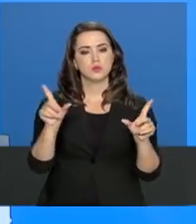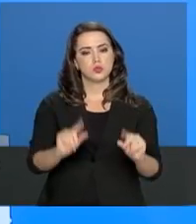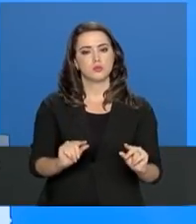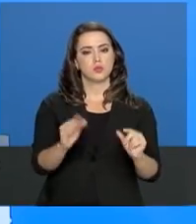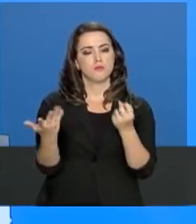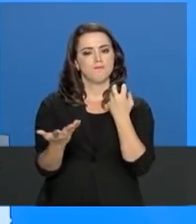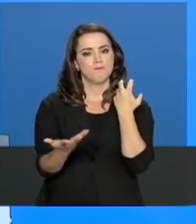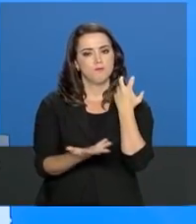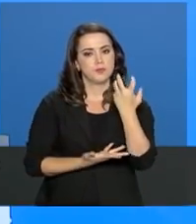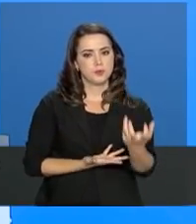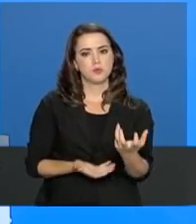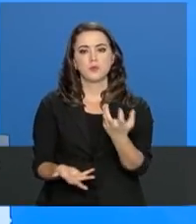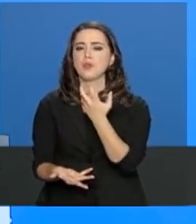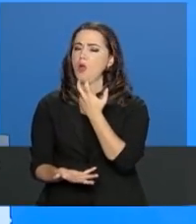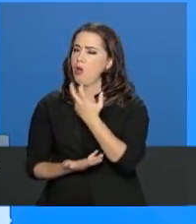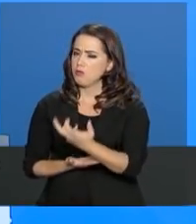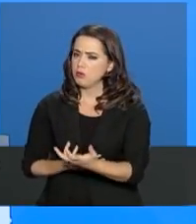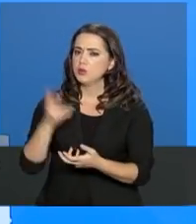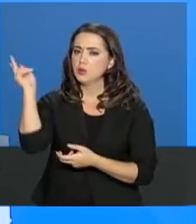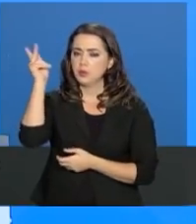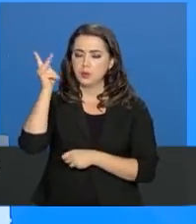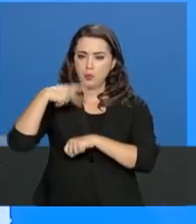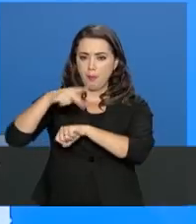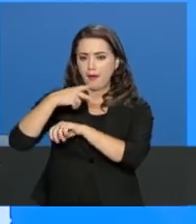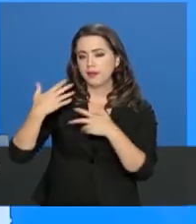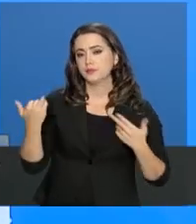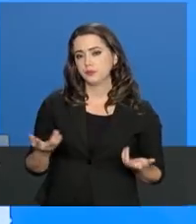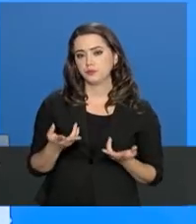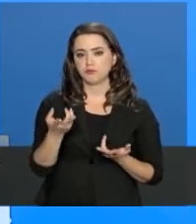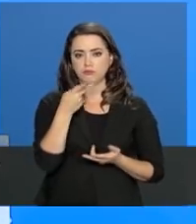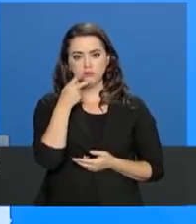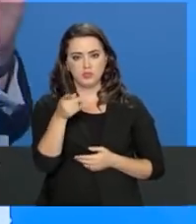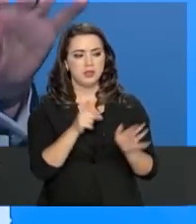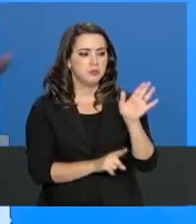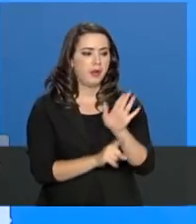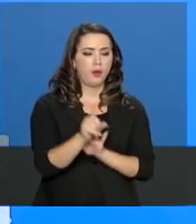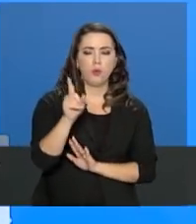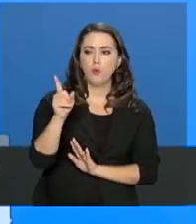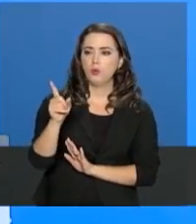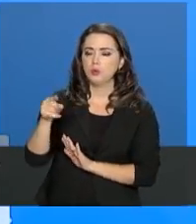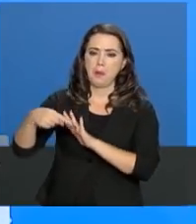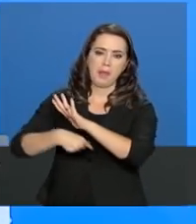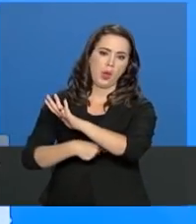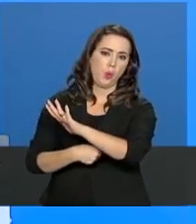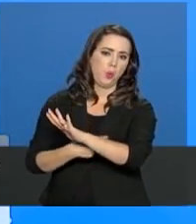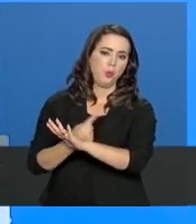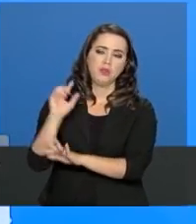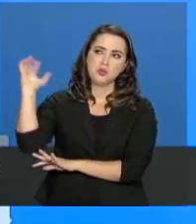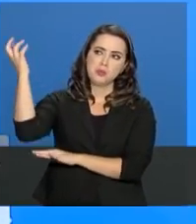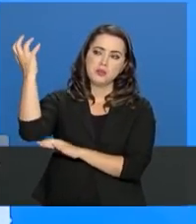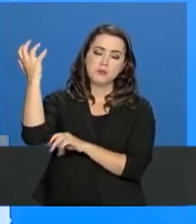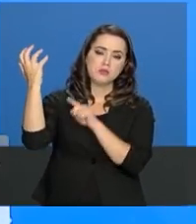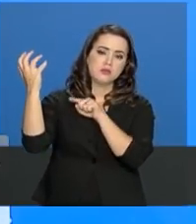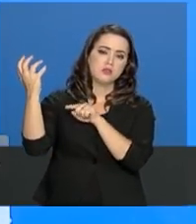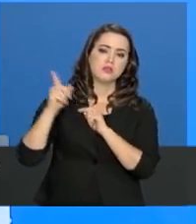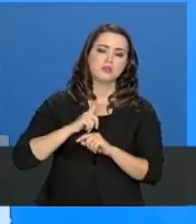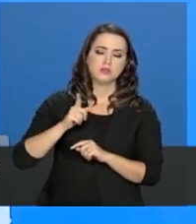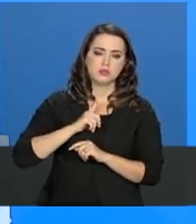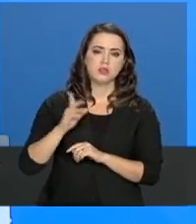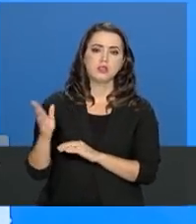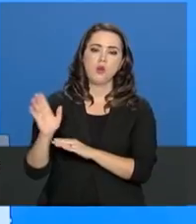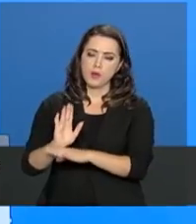no país não tem pressão que estas teses referentes ao meio ambiente sem embargo da palavra do presidente macron elas terão ainda